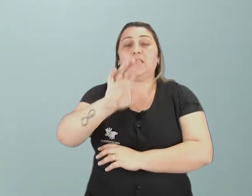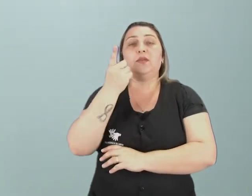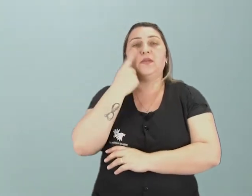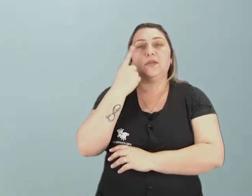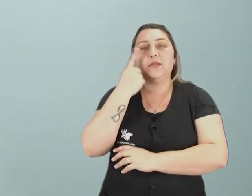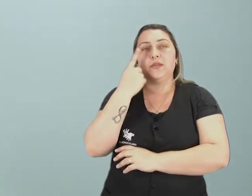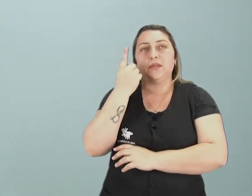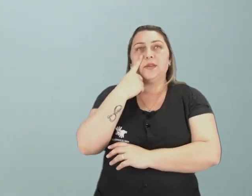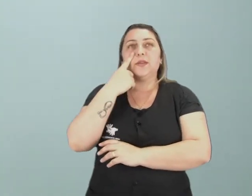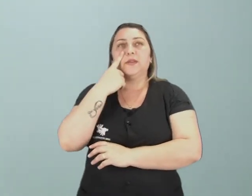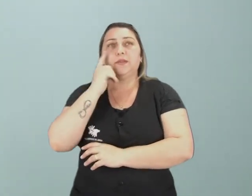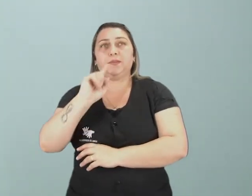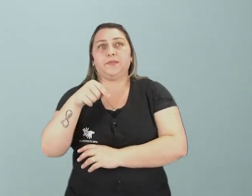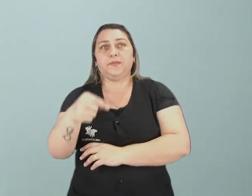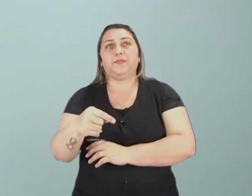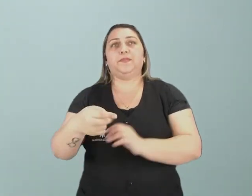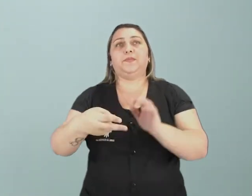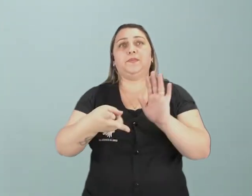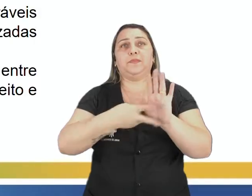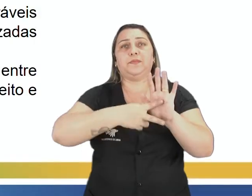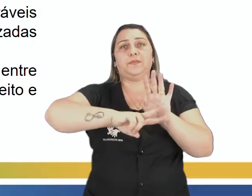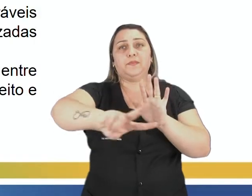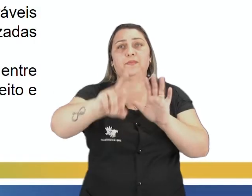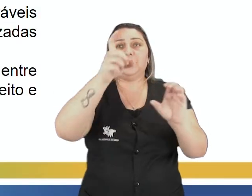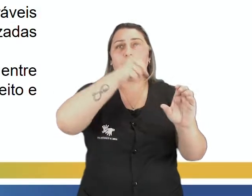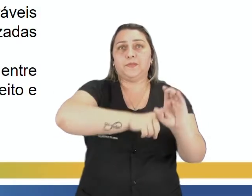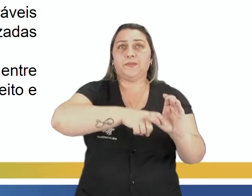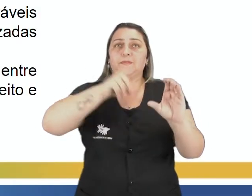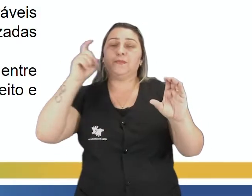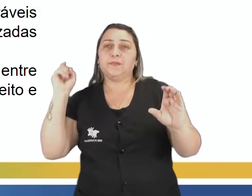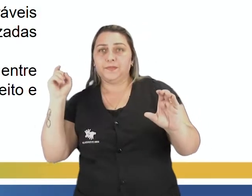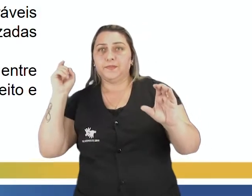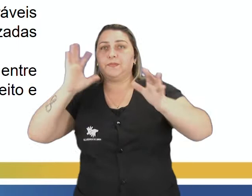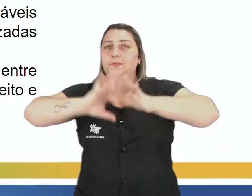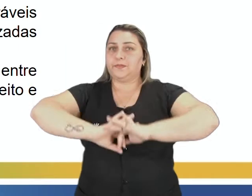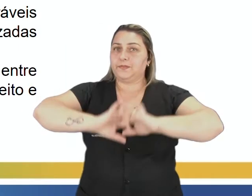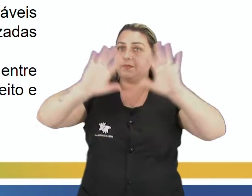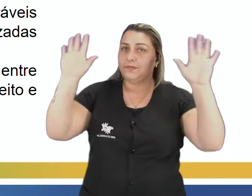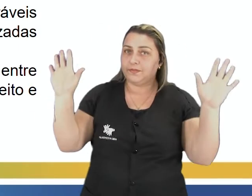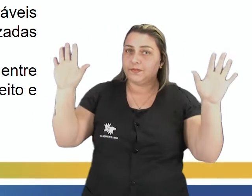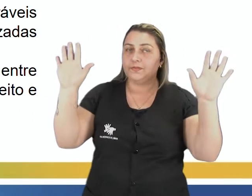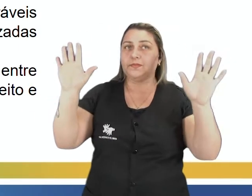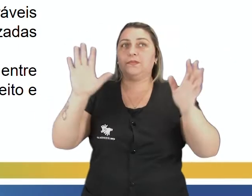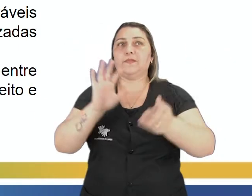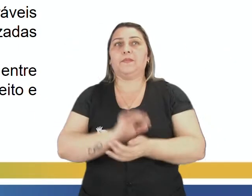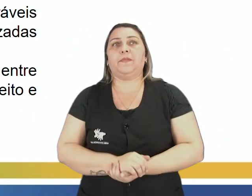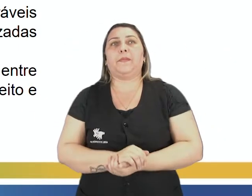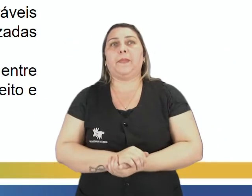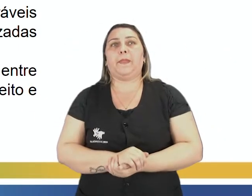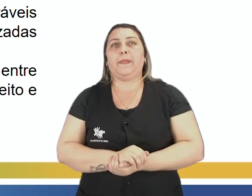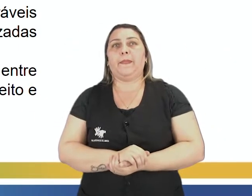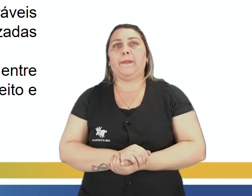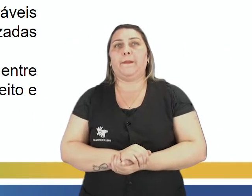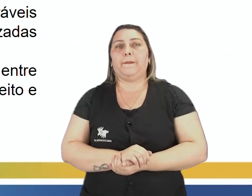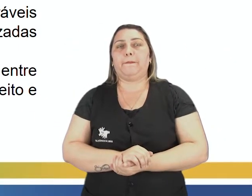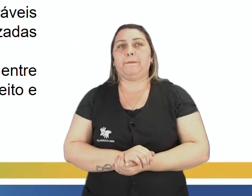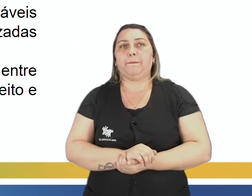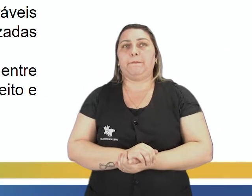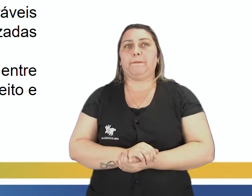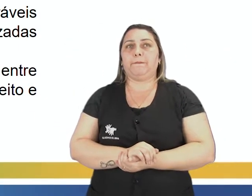Observe bem o que vem logo após no nosso material. O primeiro ponto, causas da descolonização. Está aí, está entre